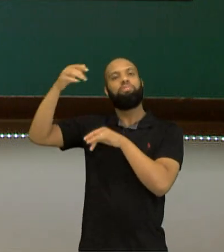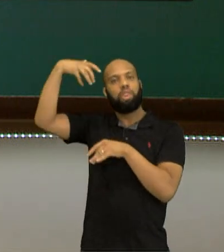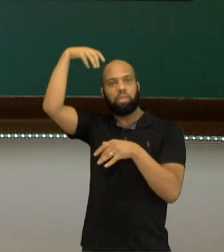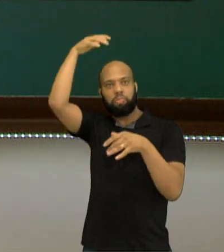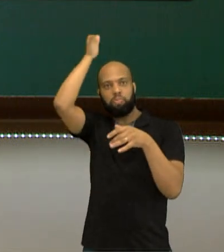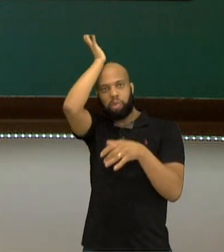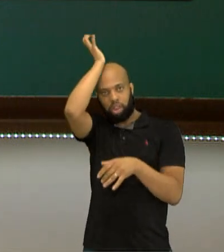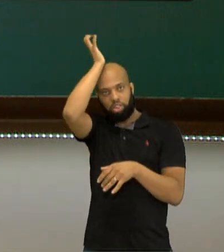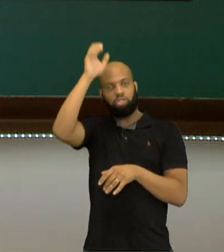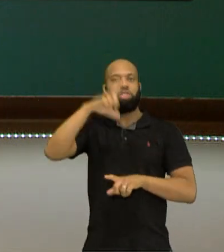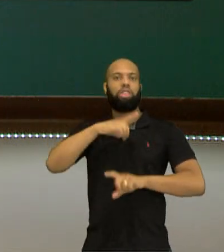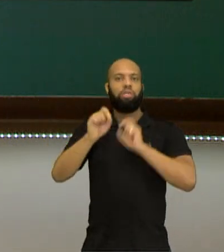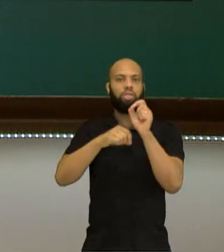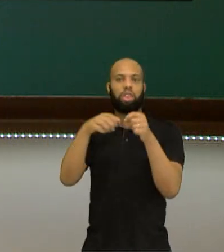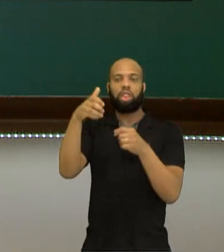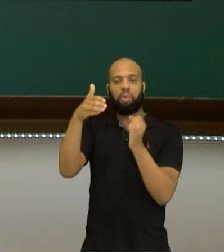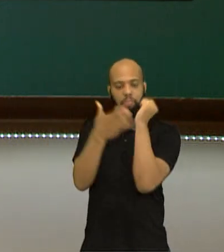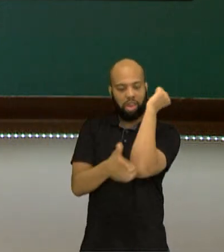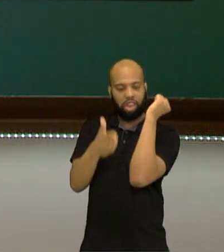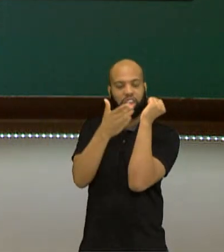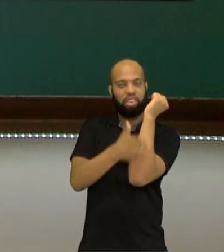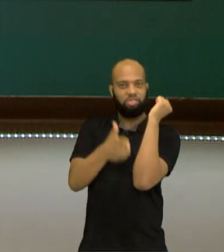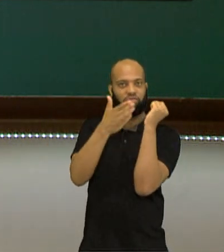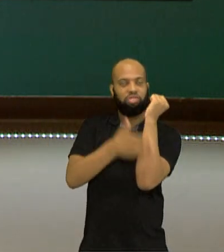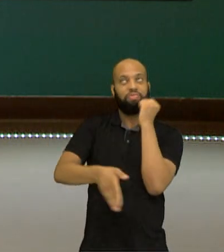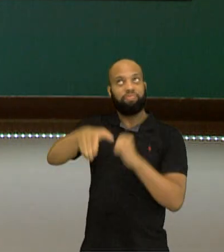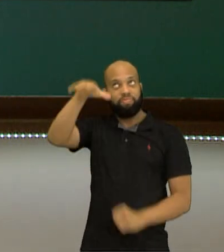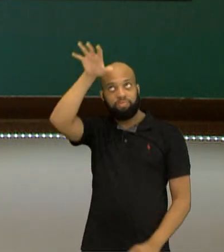levou abacaxi na cabeça, né? Então,